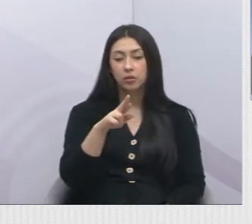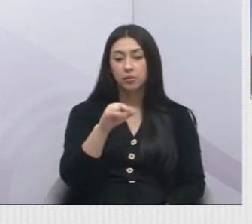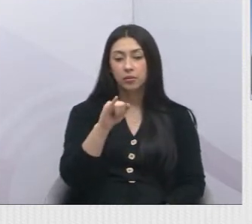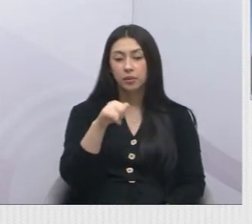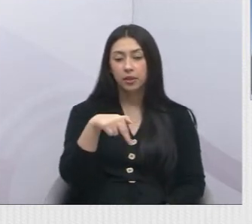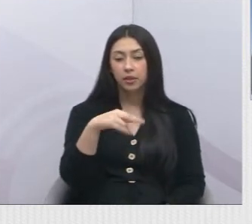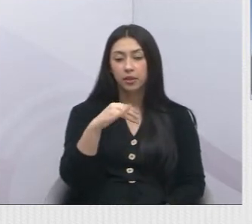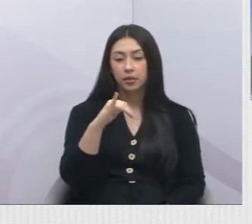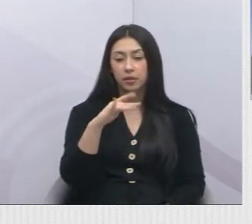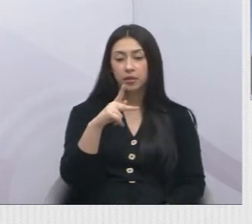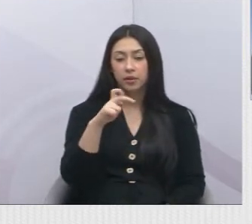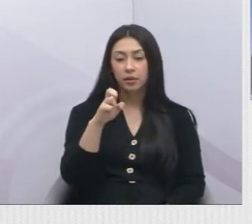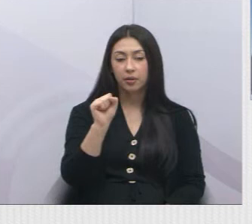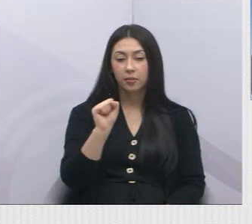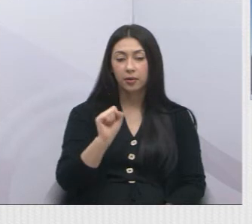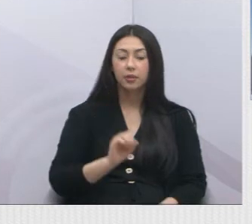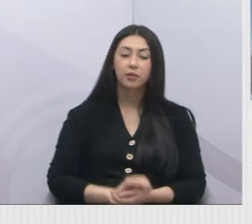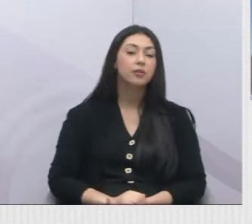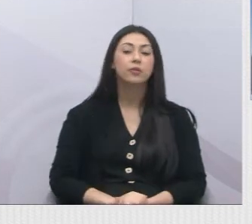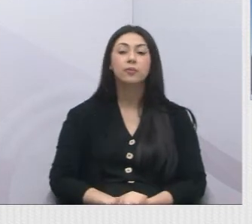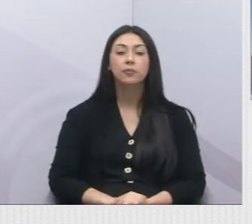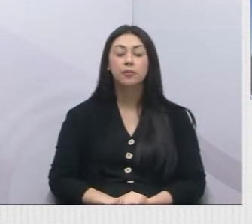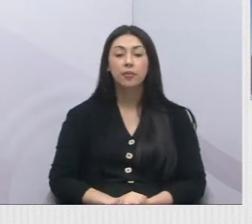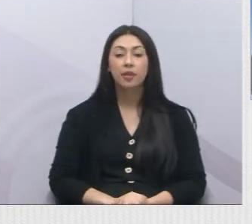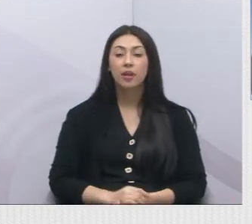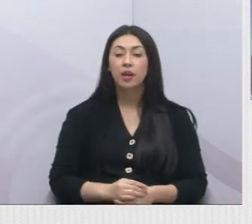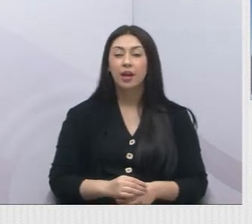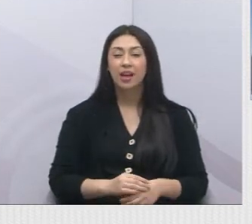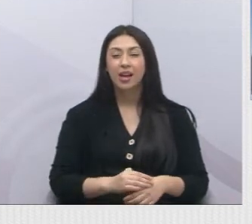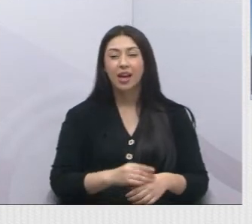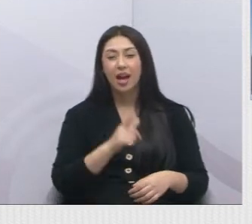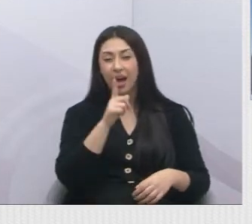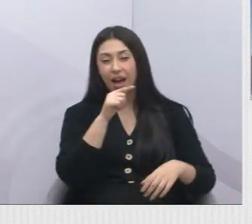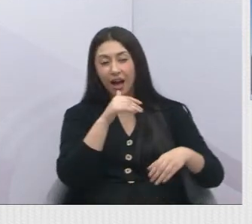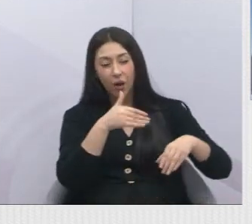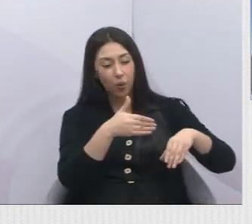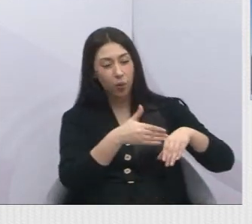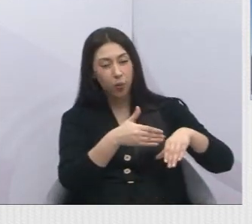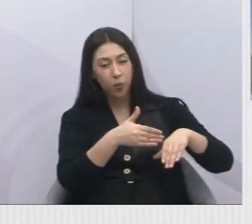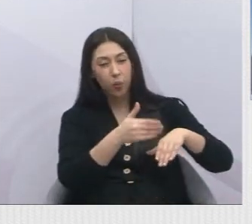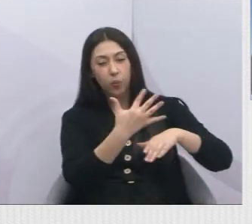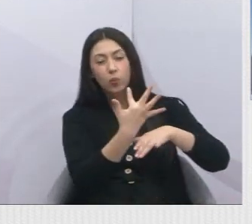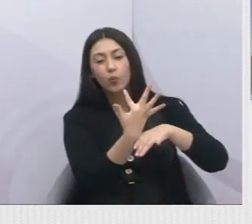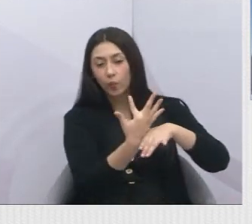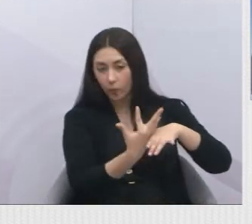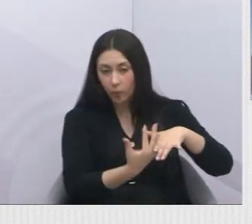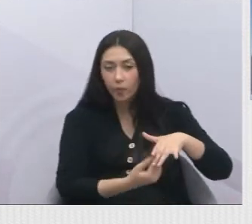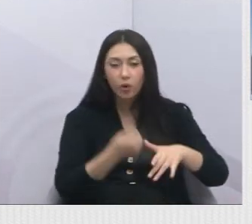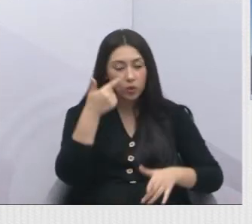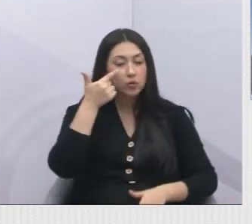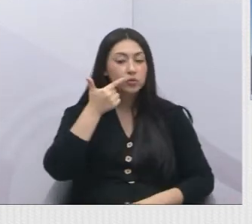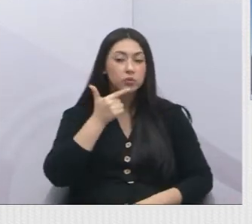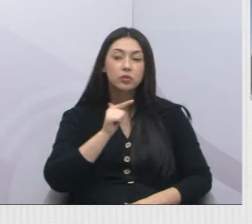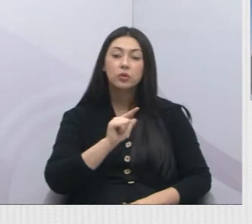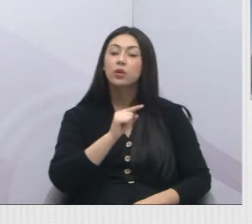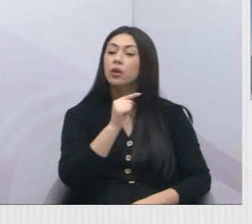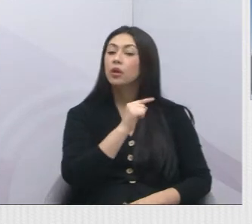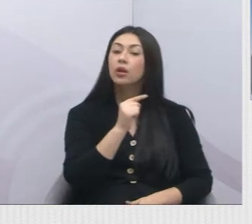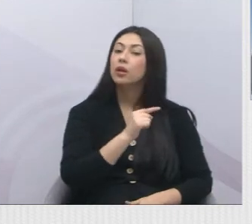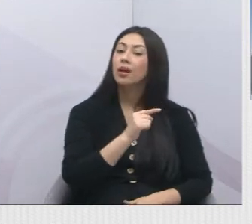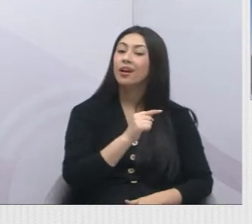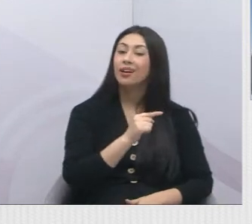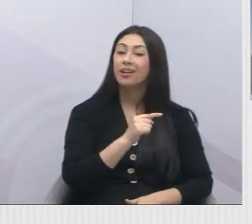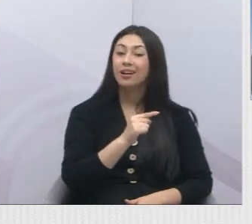que trabalha com desentupimento de bueiros, troca de tampa. Ali no Parque do Brinco